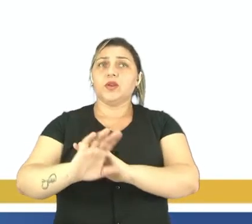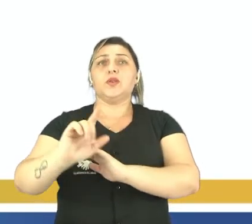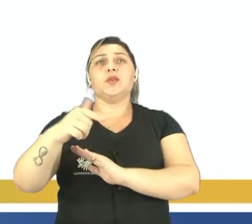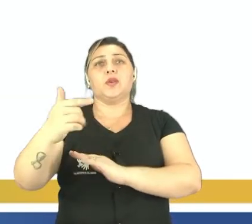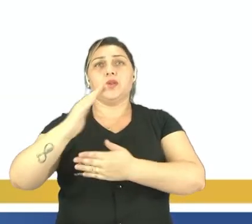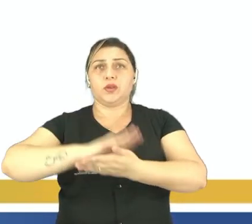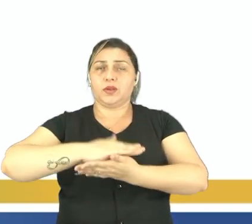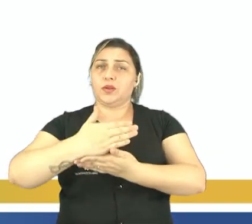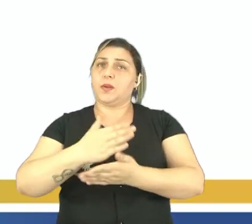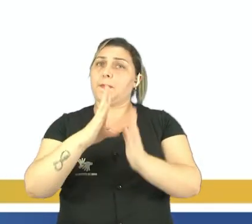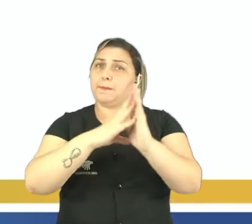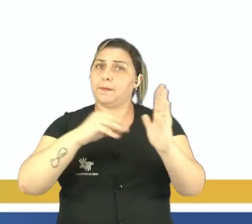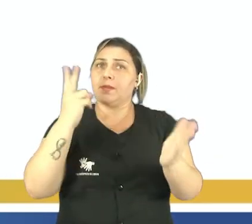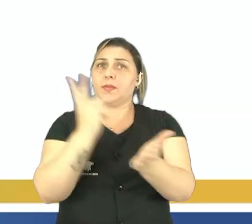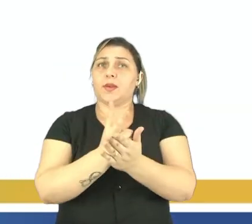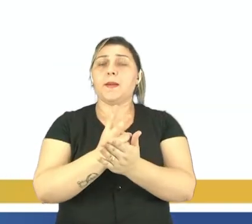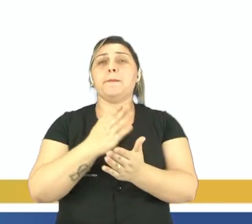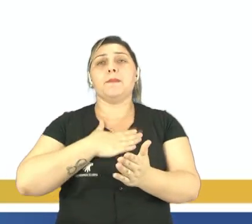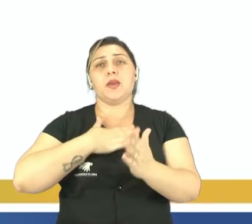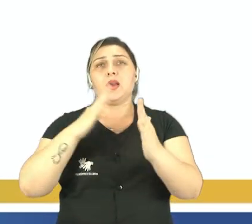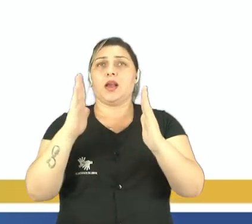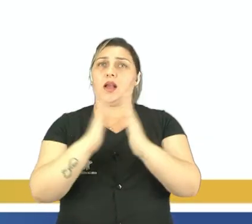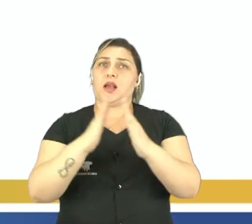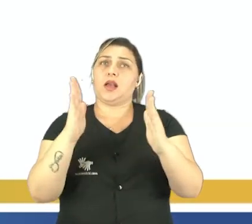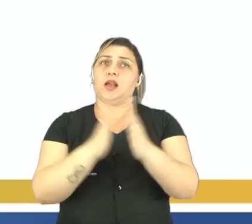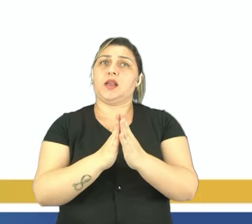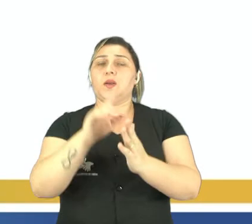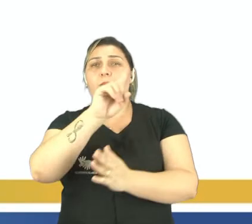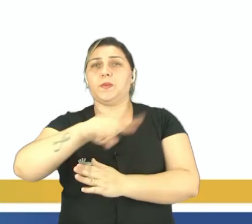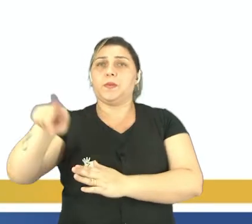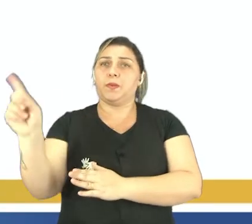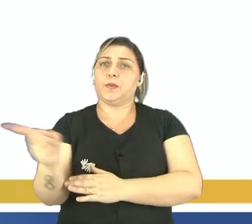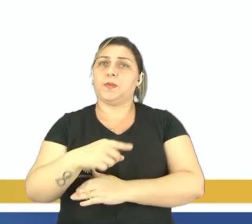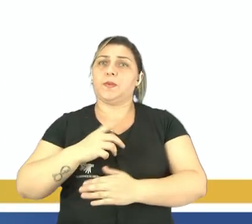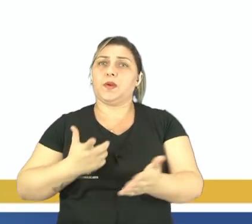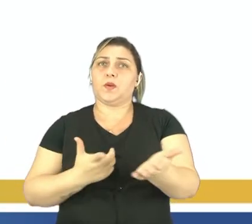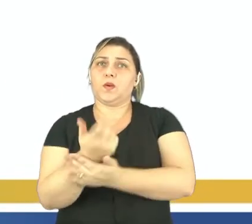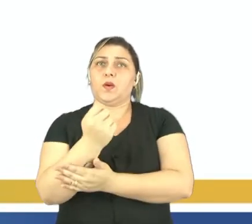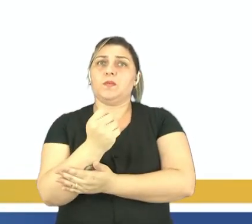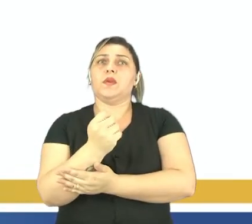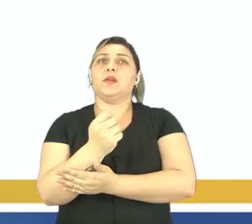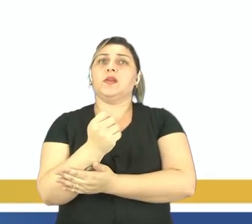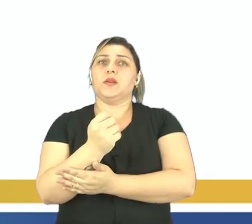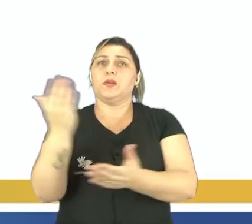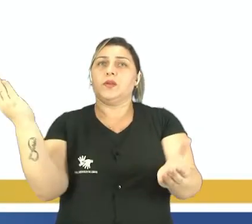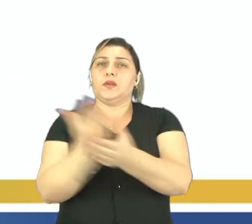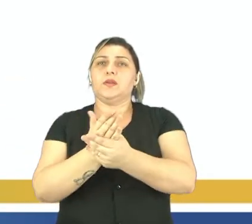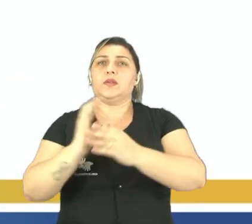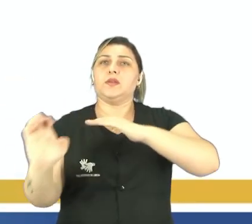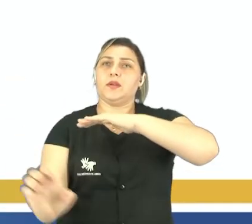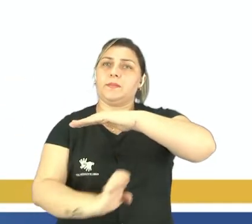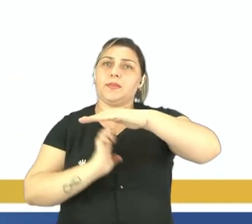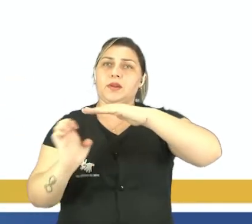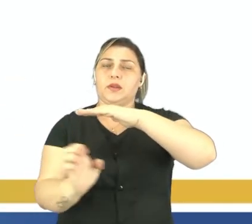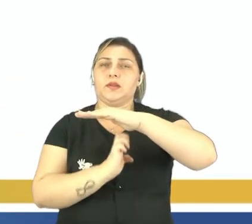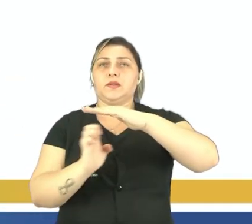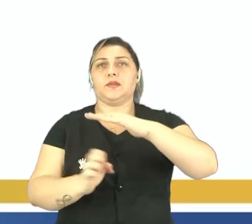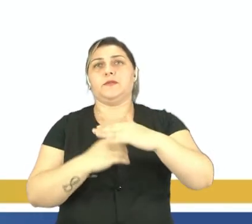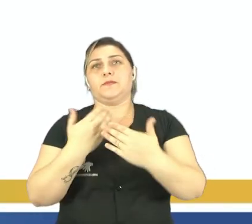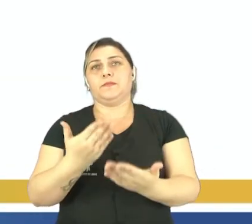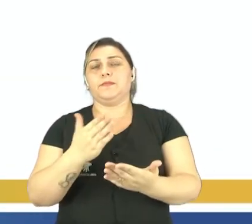aparelho de mesmo modelo para a minha residência. Caso contrário, anularei a compra e acionarei judicialmente a empresa. E aí